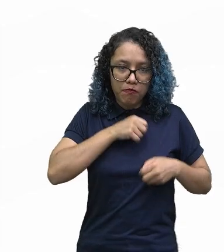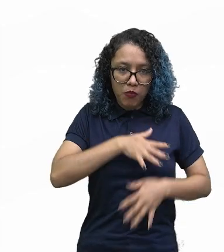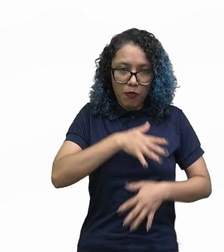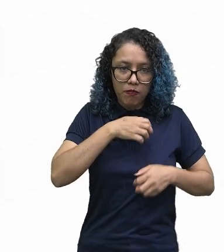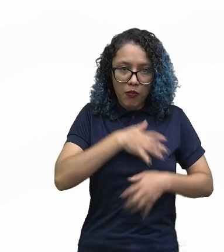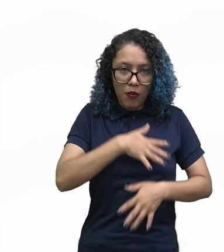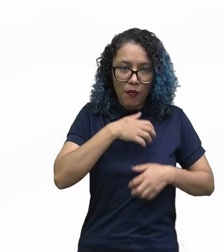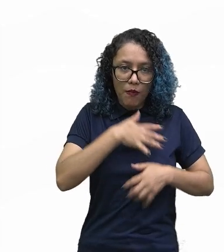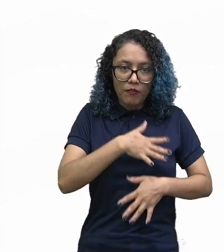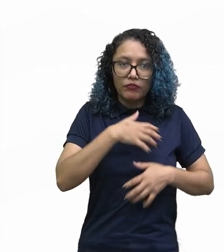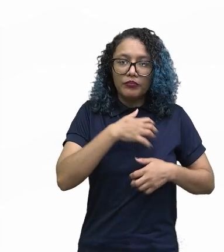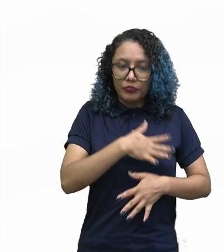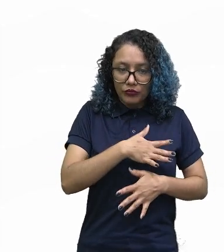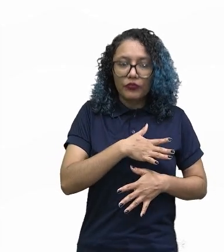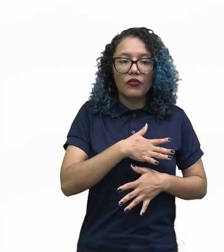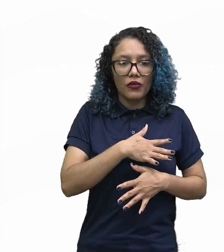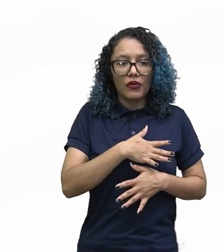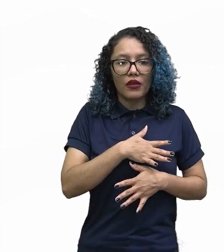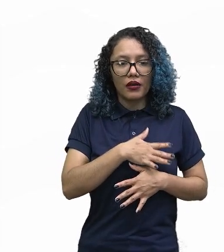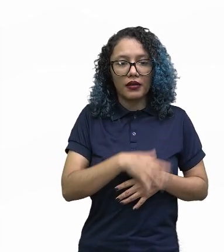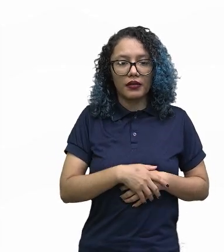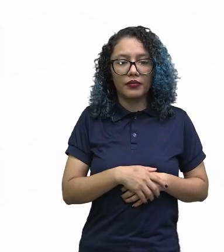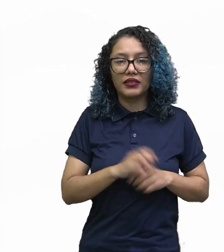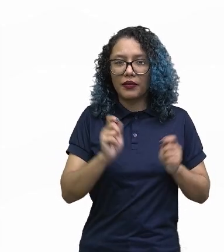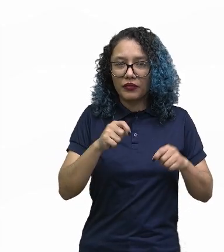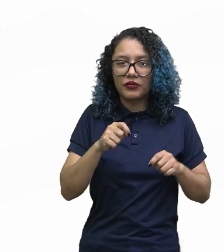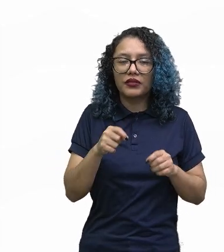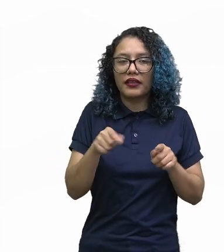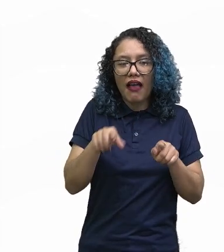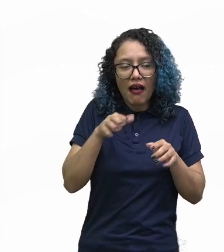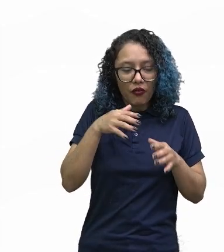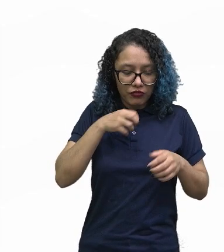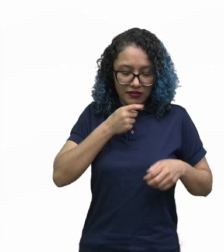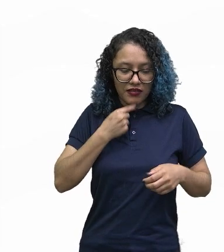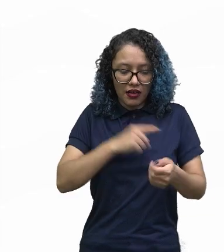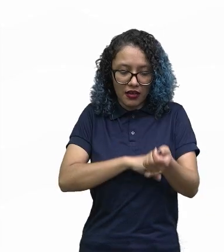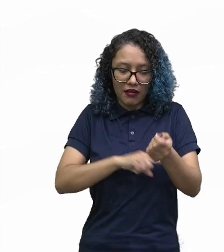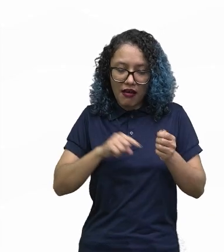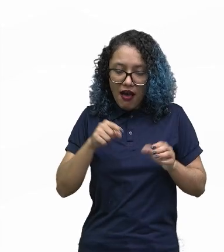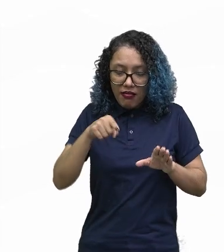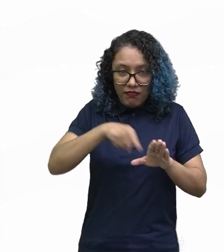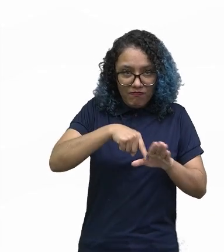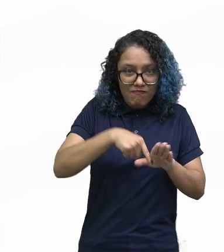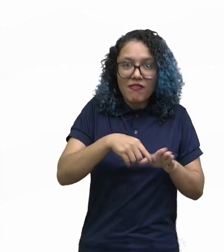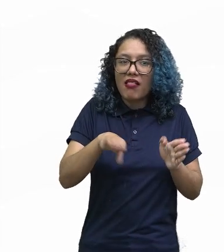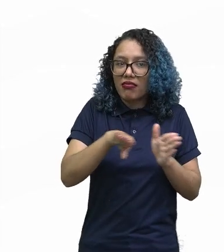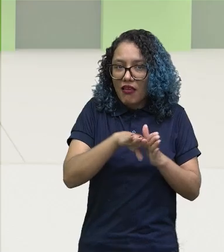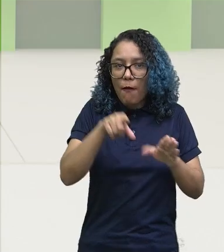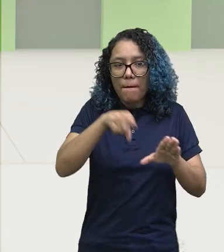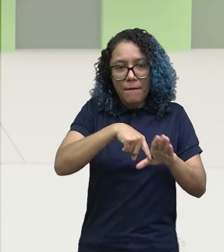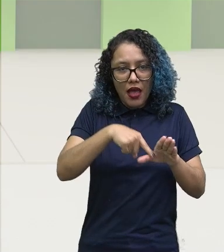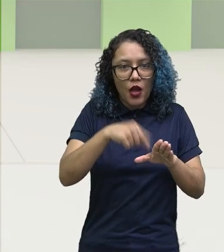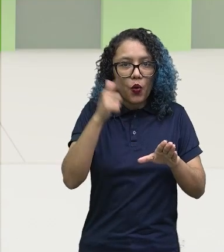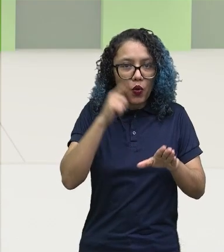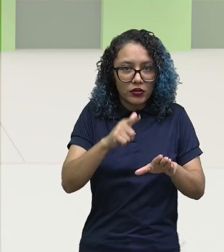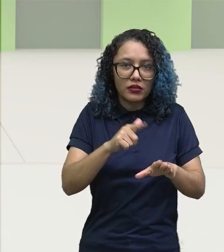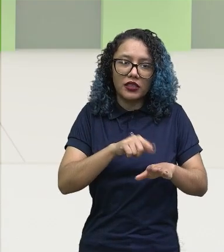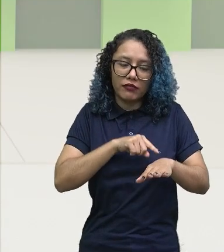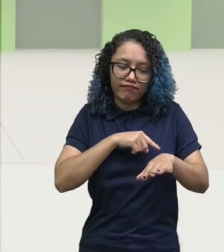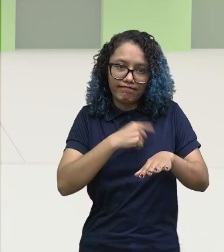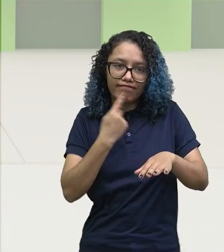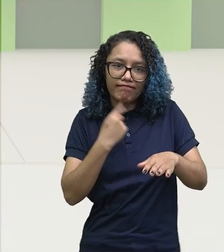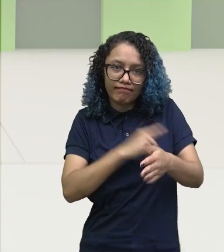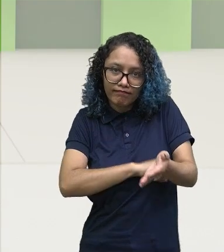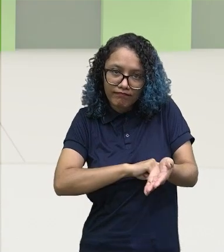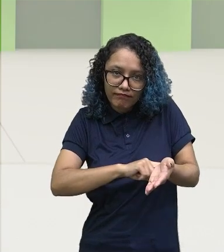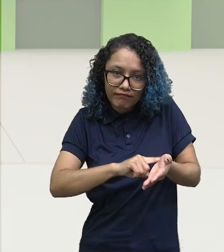possa chegar até a ponta do nosso pé, por exemplo, tá? Vamos observar aqui agora outro esquema para a gente visualizar um pouco mais da